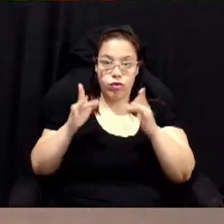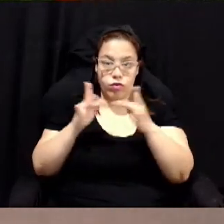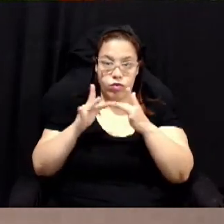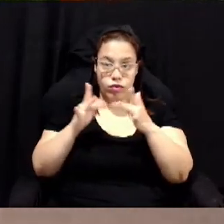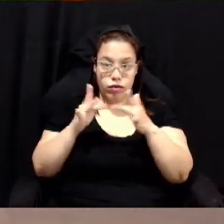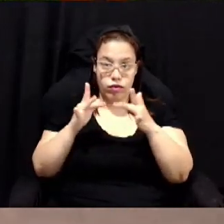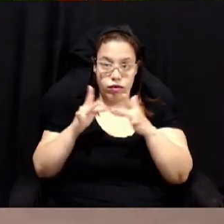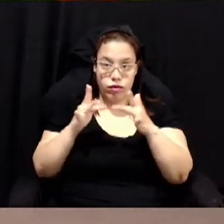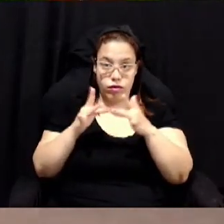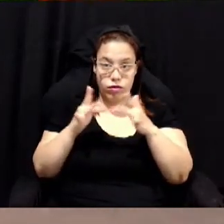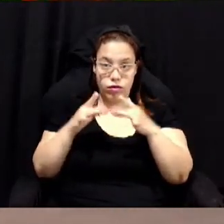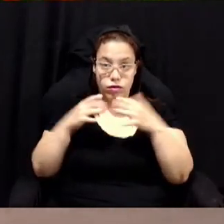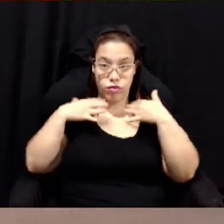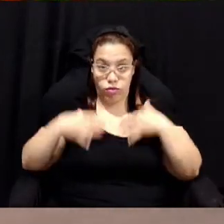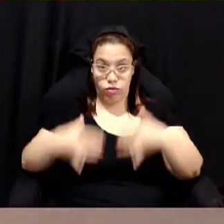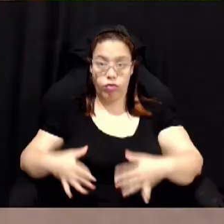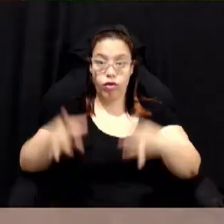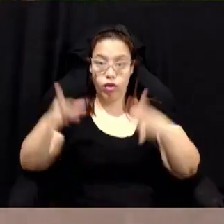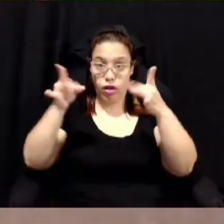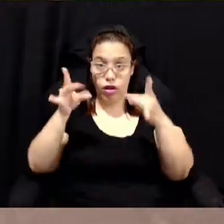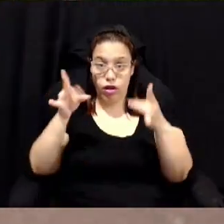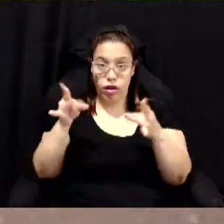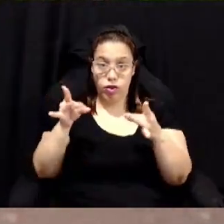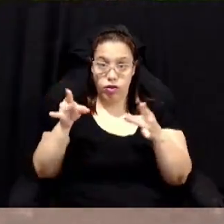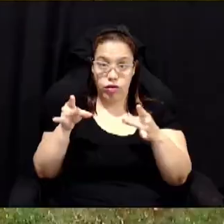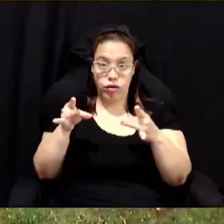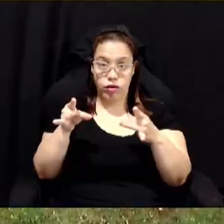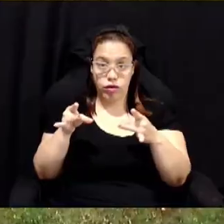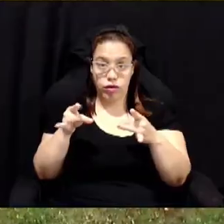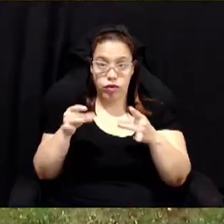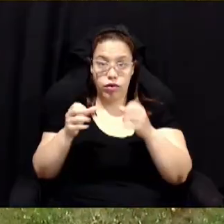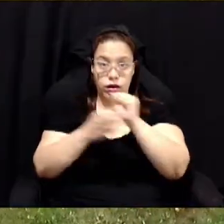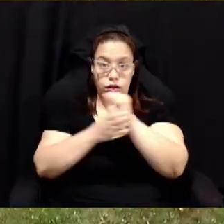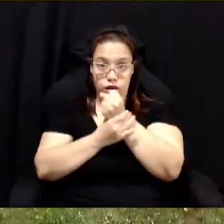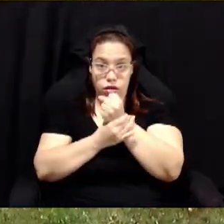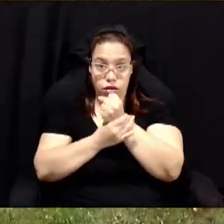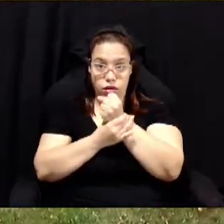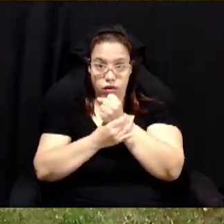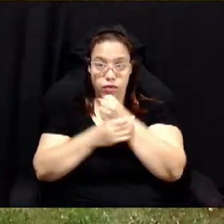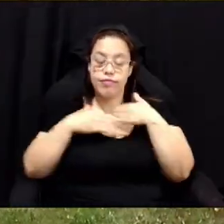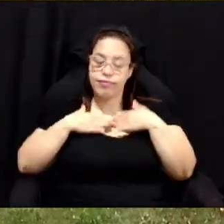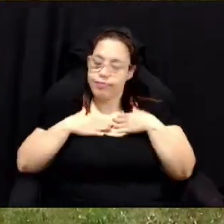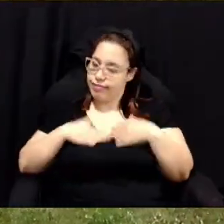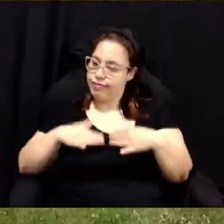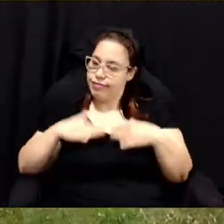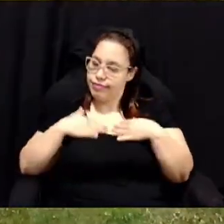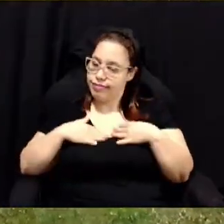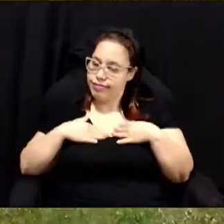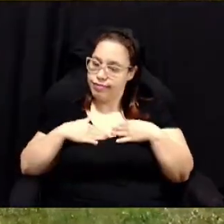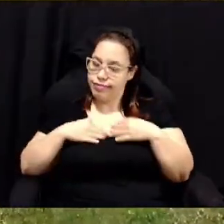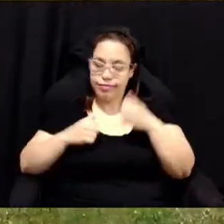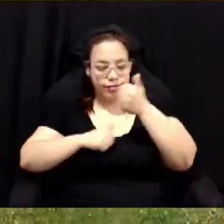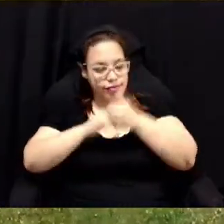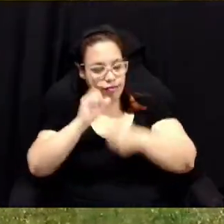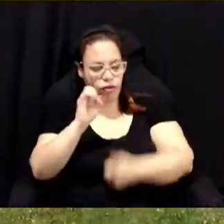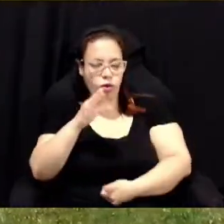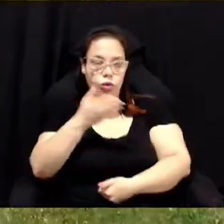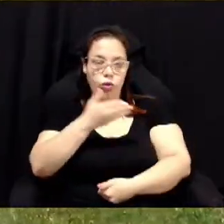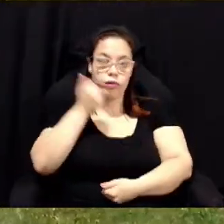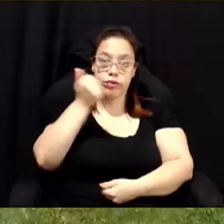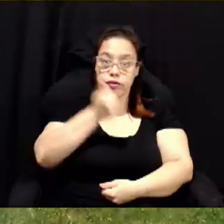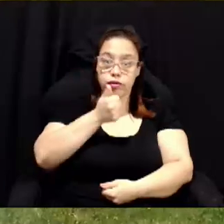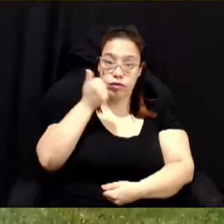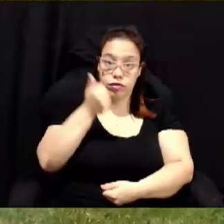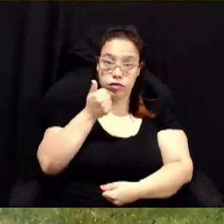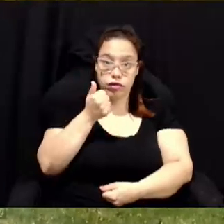um equipamento específico, garantindo segurança e conforto. O esporte não só melhora o condicionamento físico